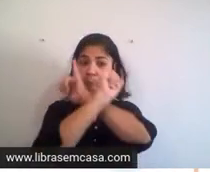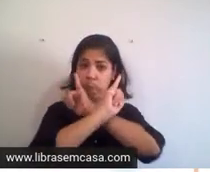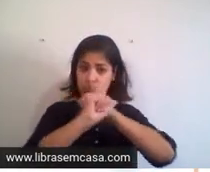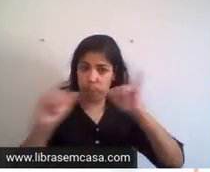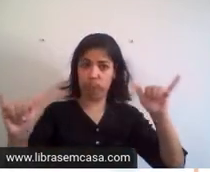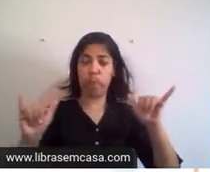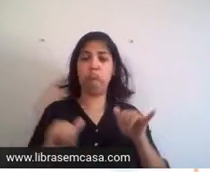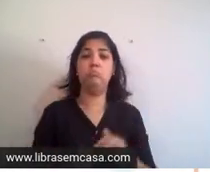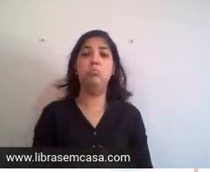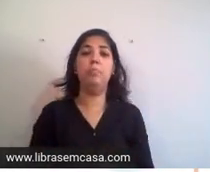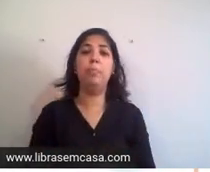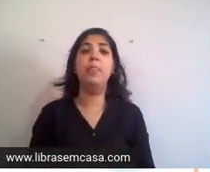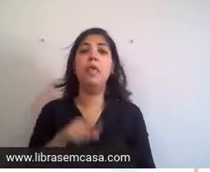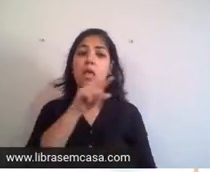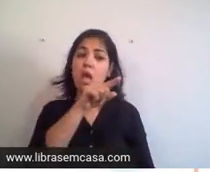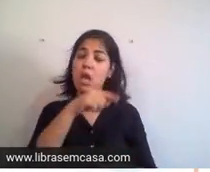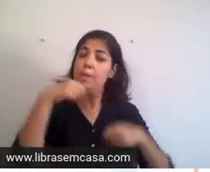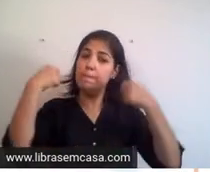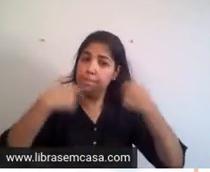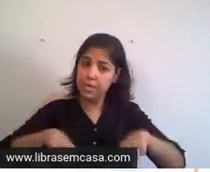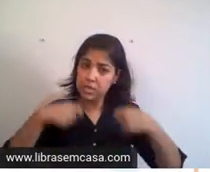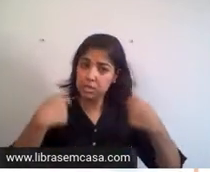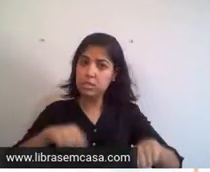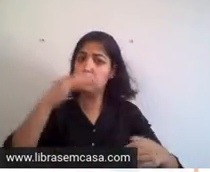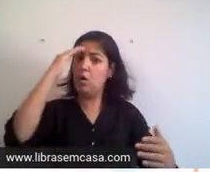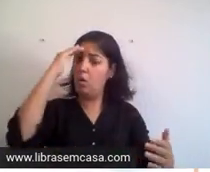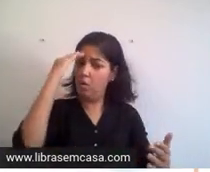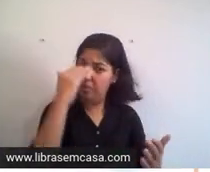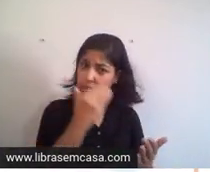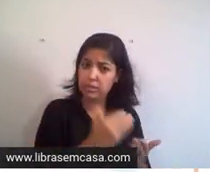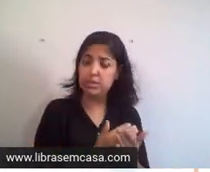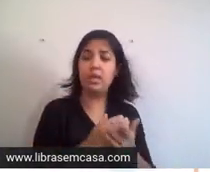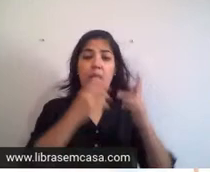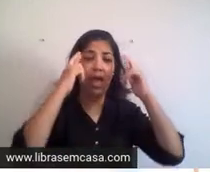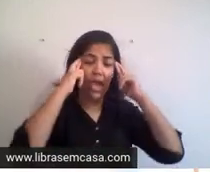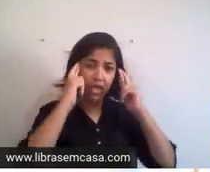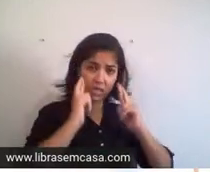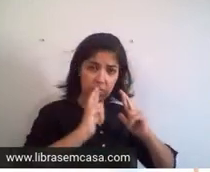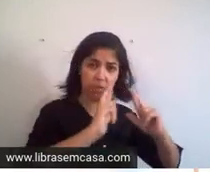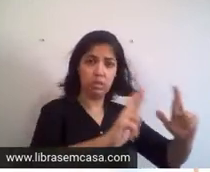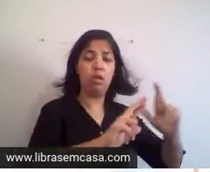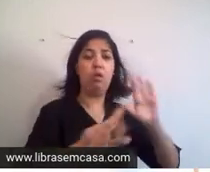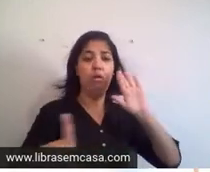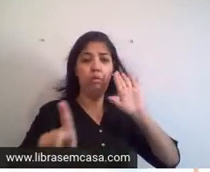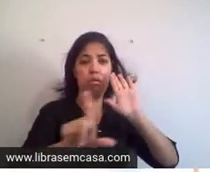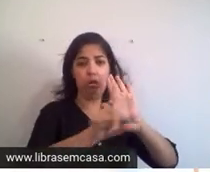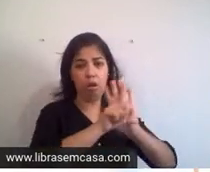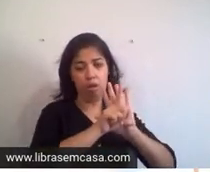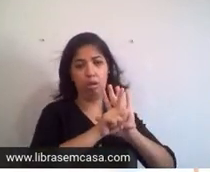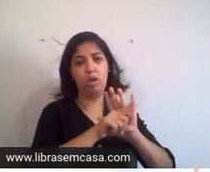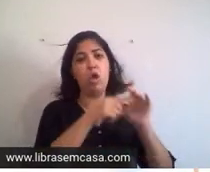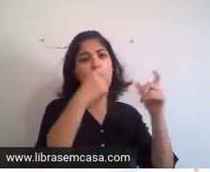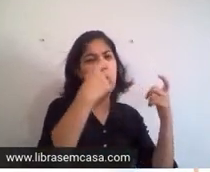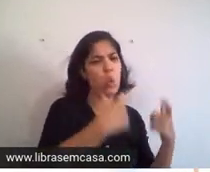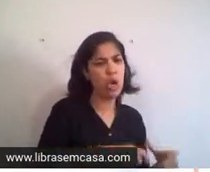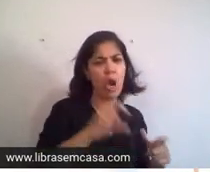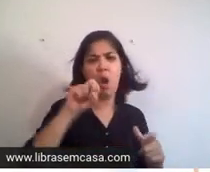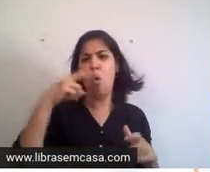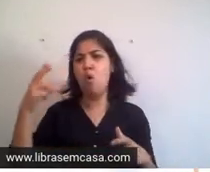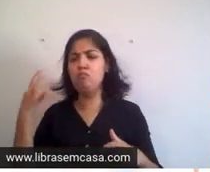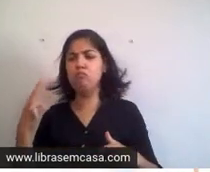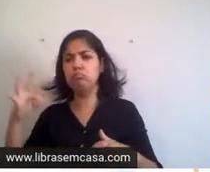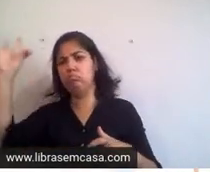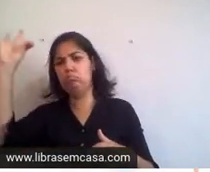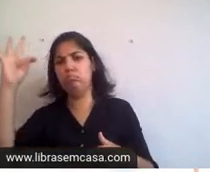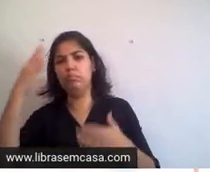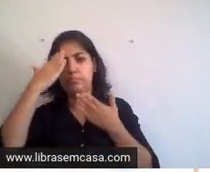ele precisa zelar para que essas políticas públicas sejam respeitadas pelo poder público, seja ele local, seja ele federal.